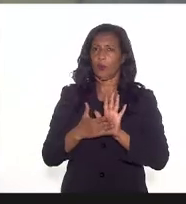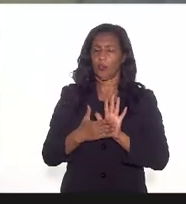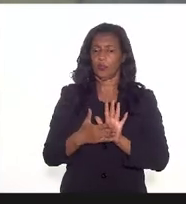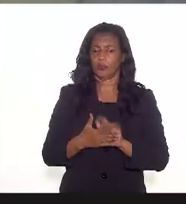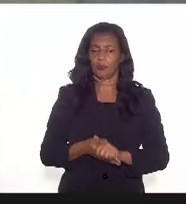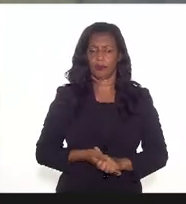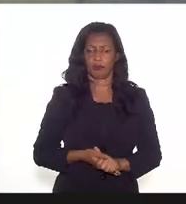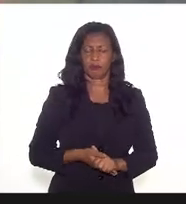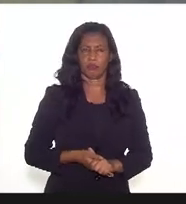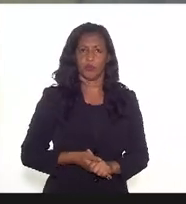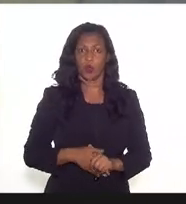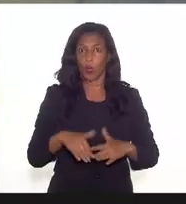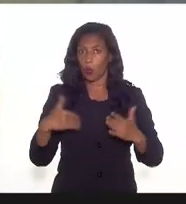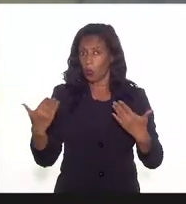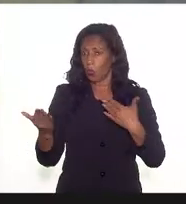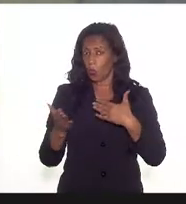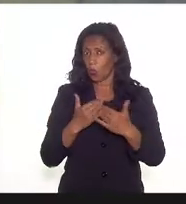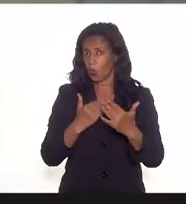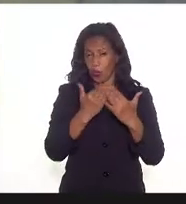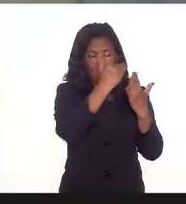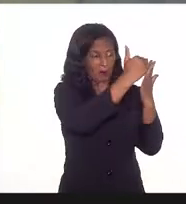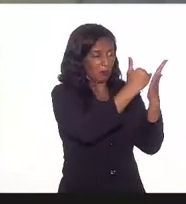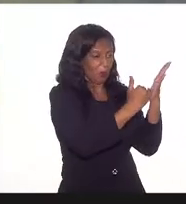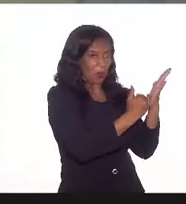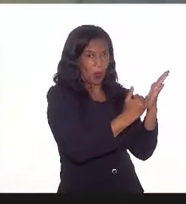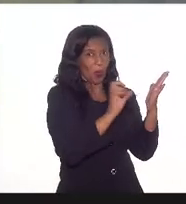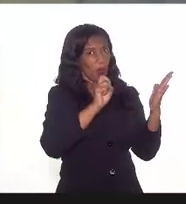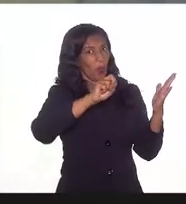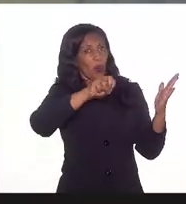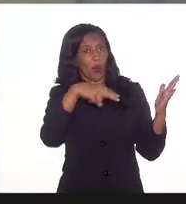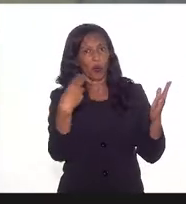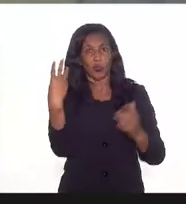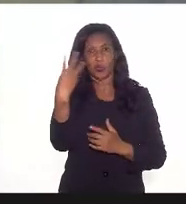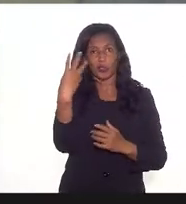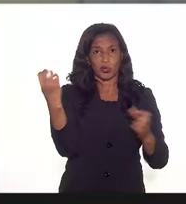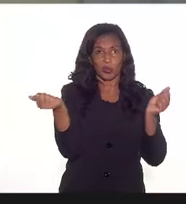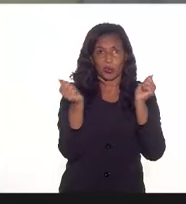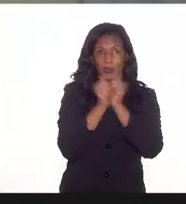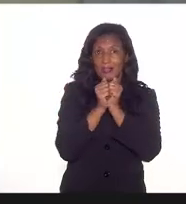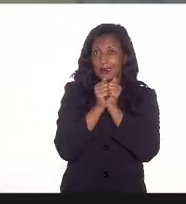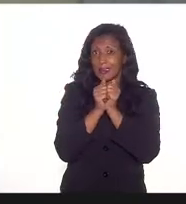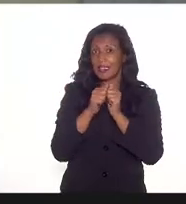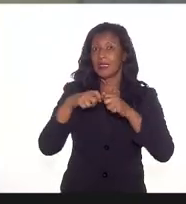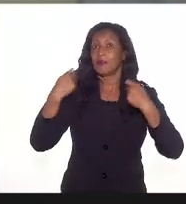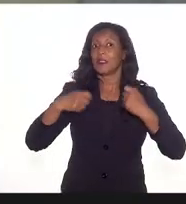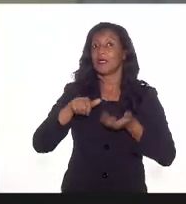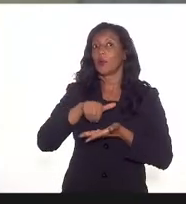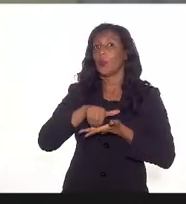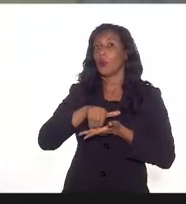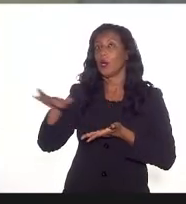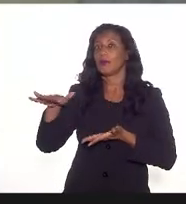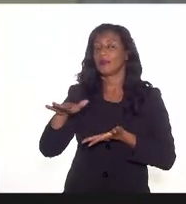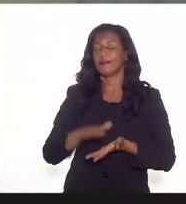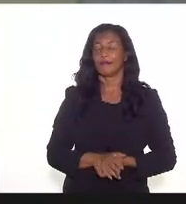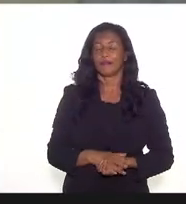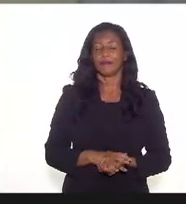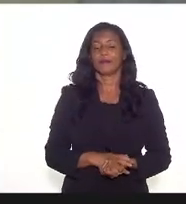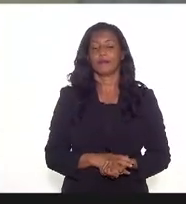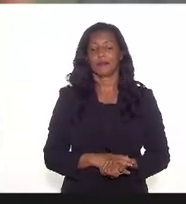atendendo qualquer um dos itens ou os três juntos. E aí tem que ser excluída, né,